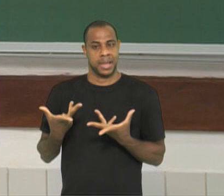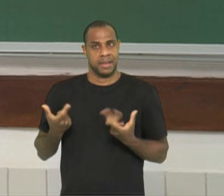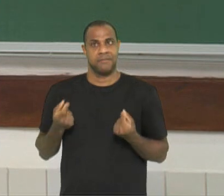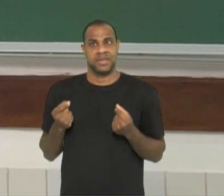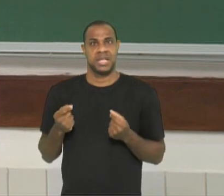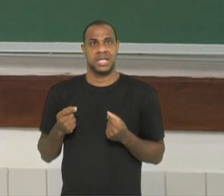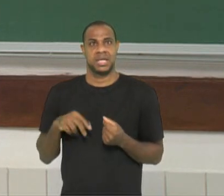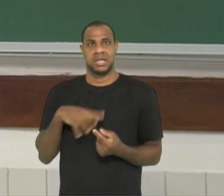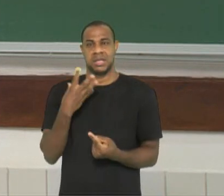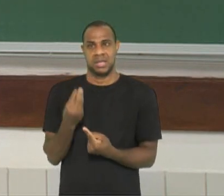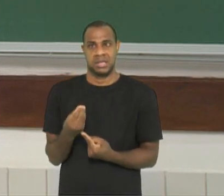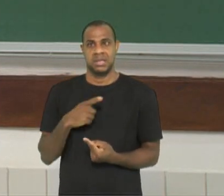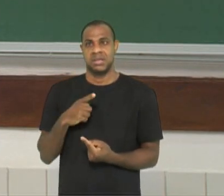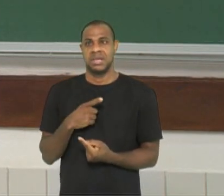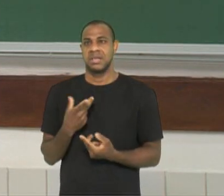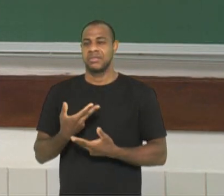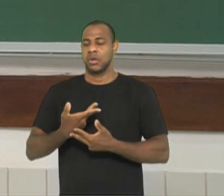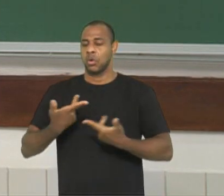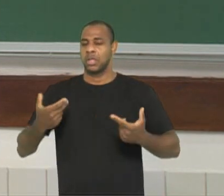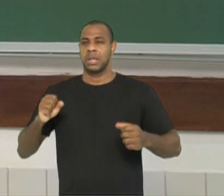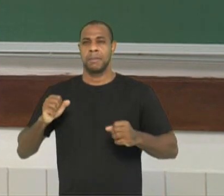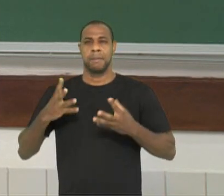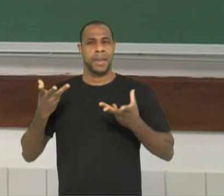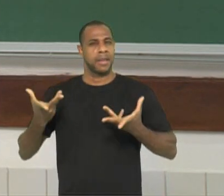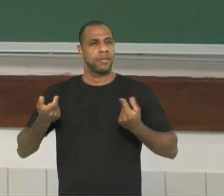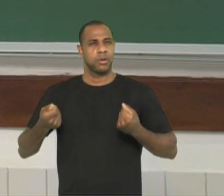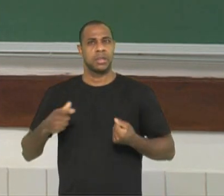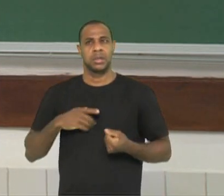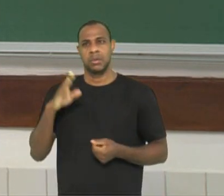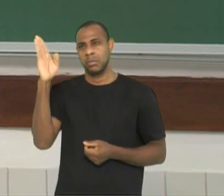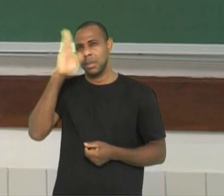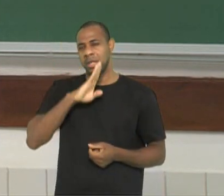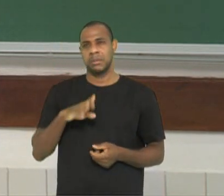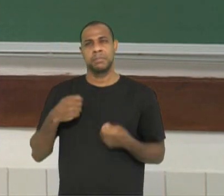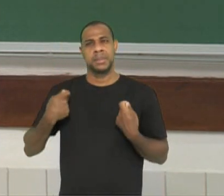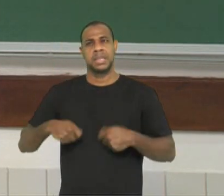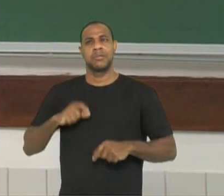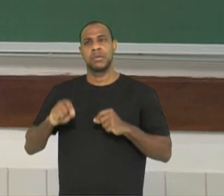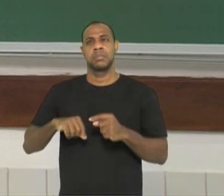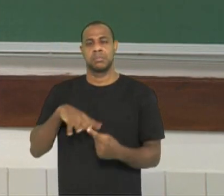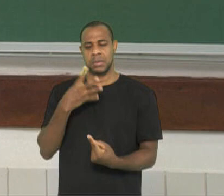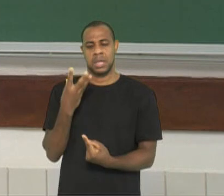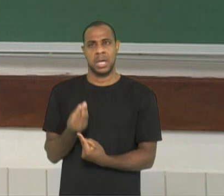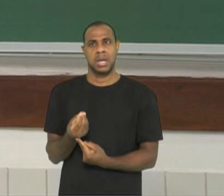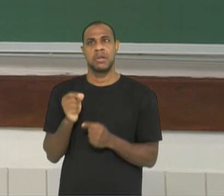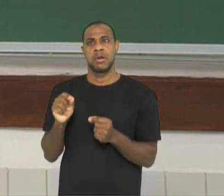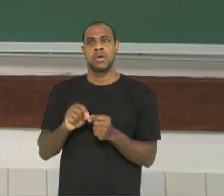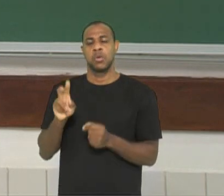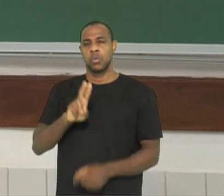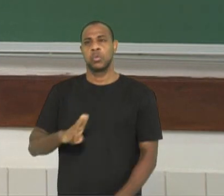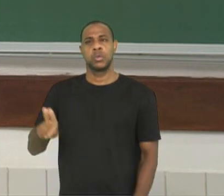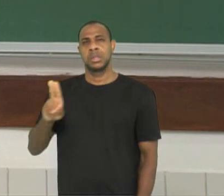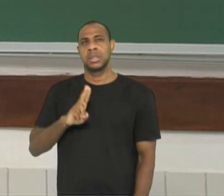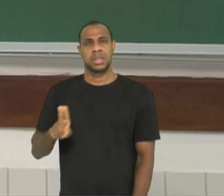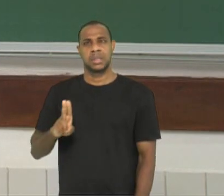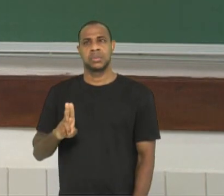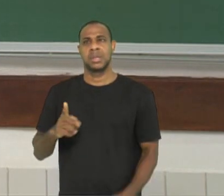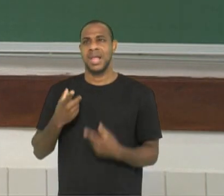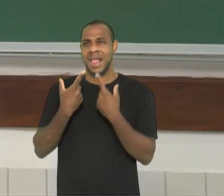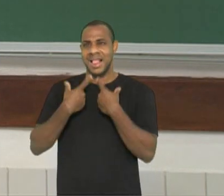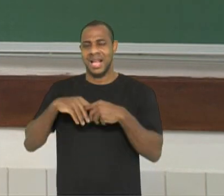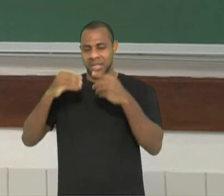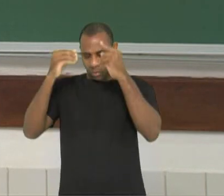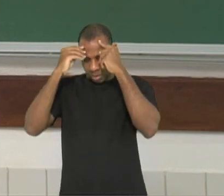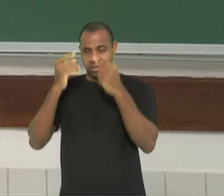naquela época de tanta coisa maravilhosa aqui dentro, o Brasil sentiu a necessidade de fazer uma arte usando tudo isso, toda essa linguagem, toda